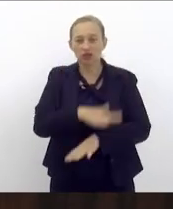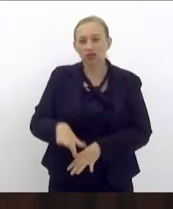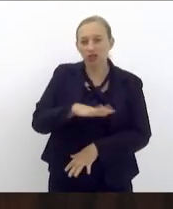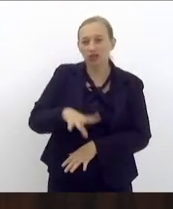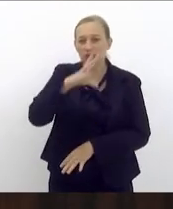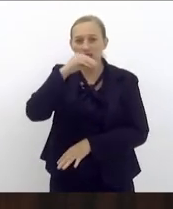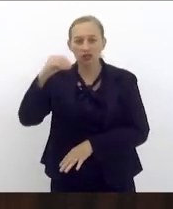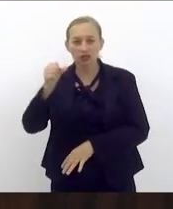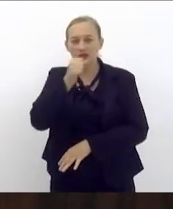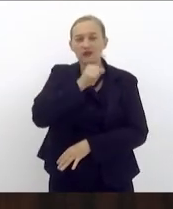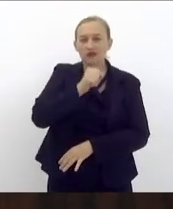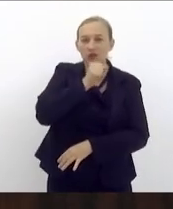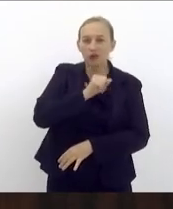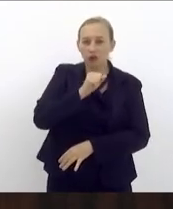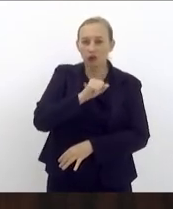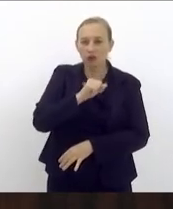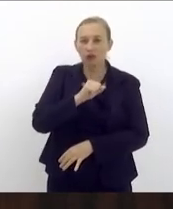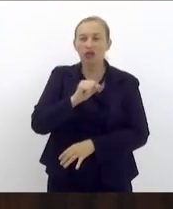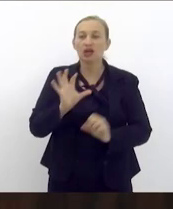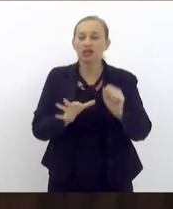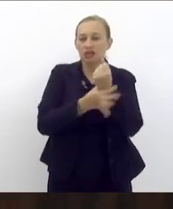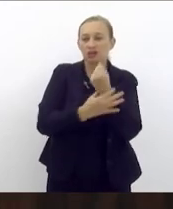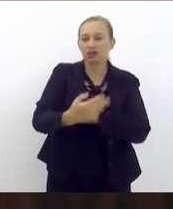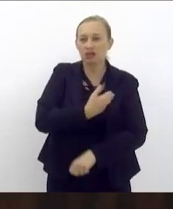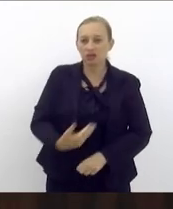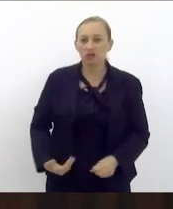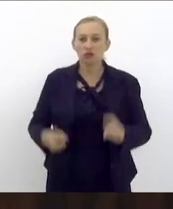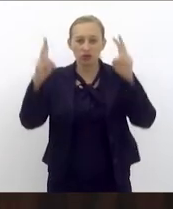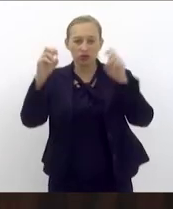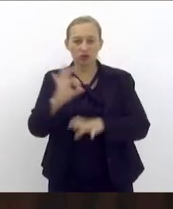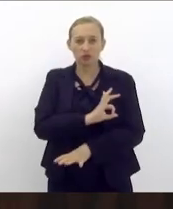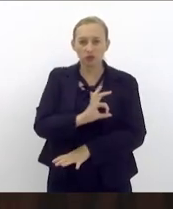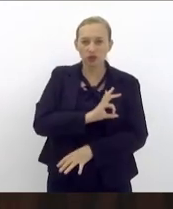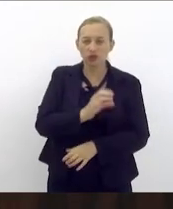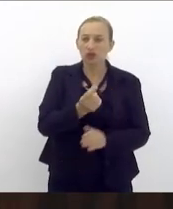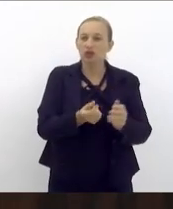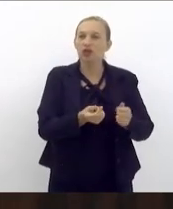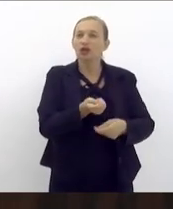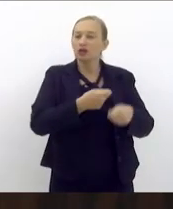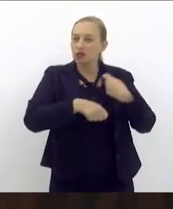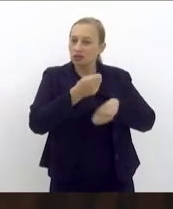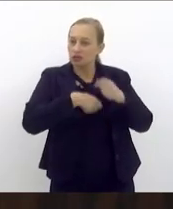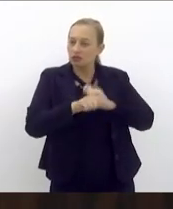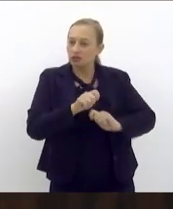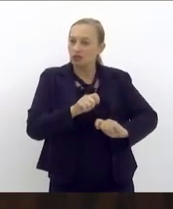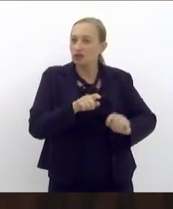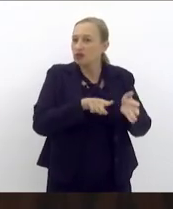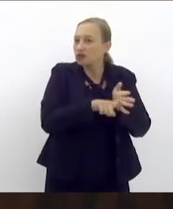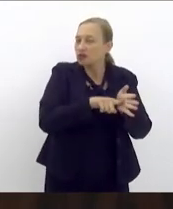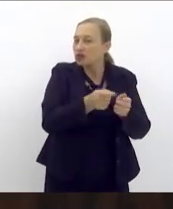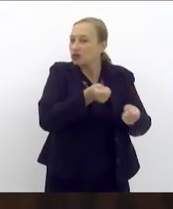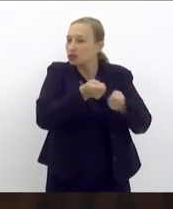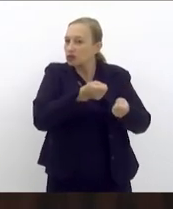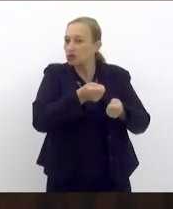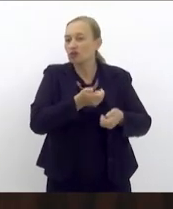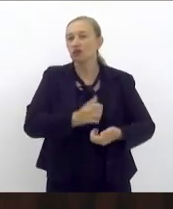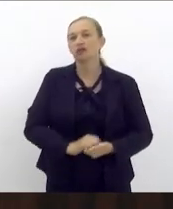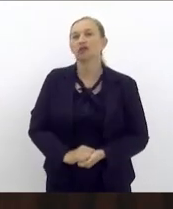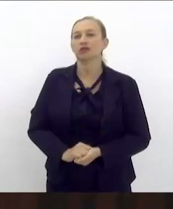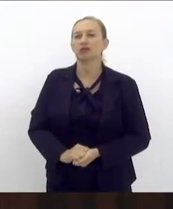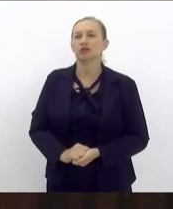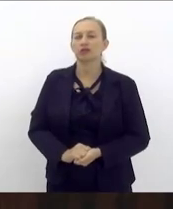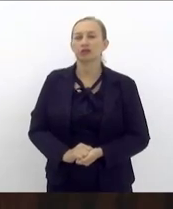e do Adolescente e do Idoso Segurança Pública é assuntos de polícia de orçamento Finanças fiscalização financeira e